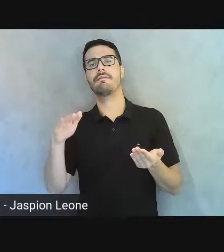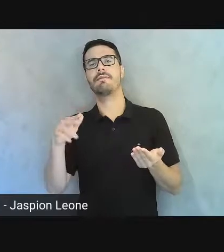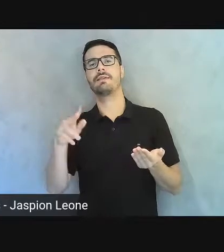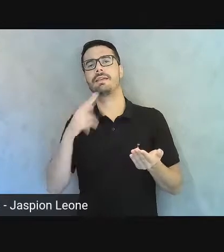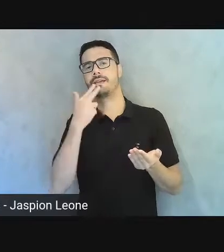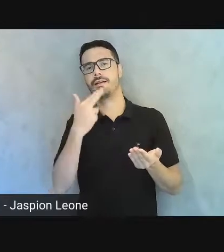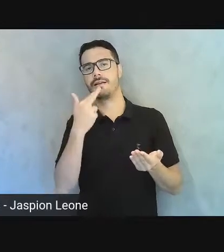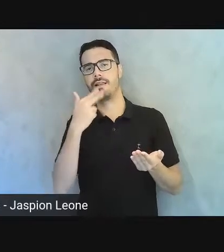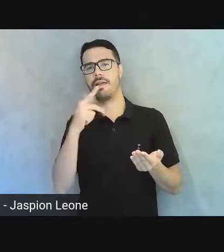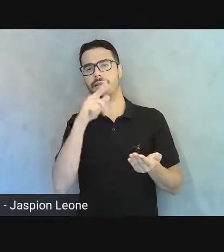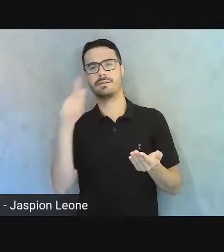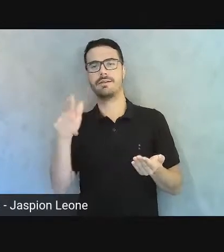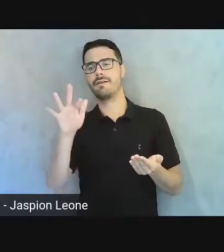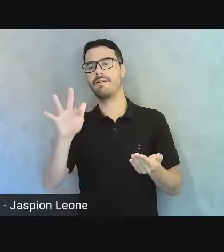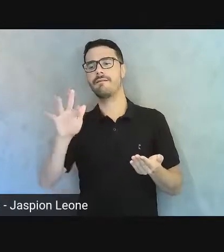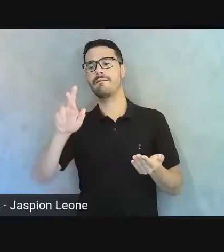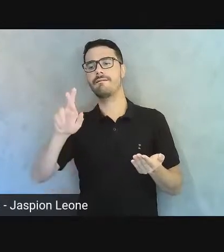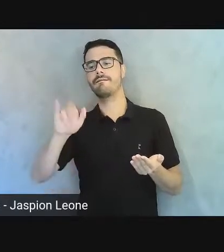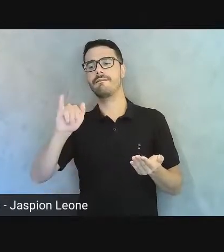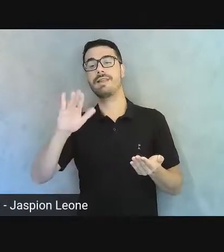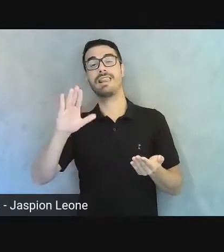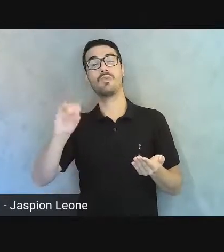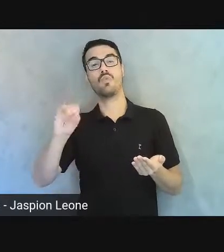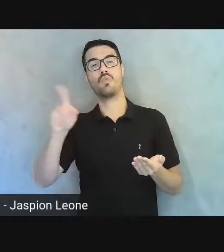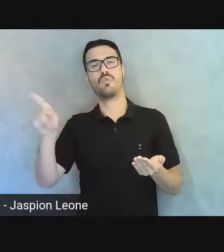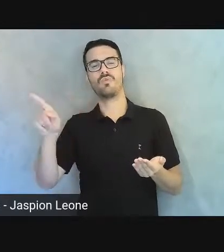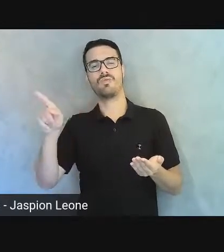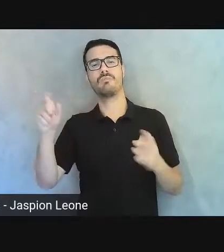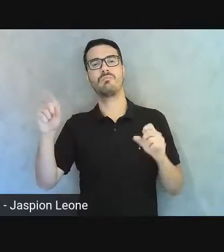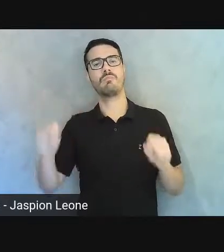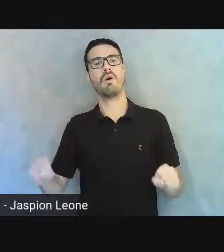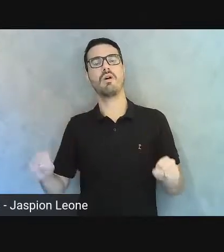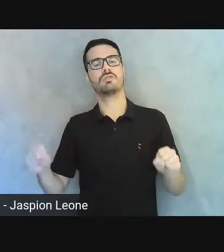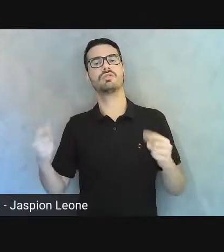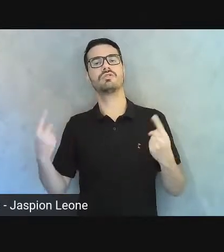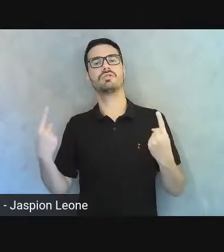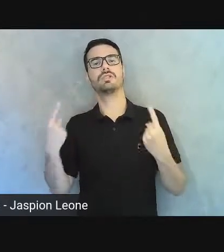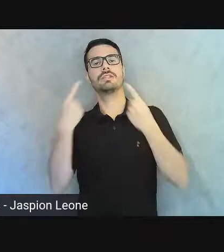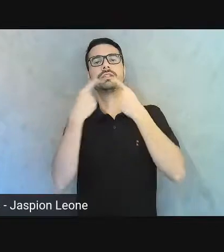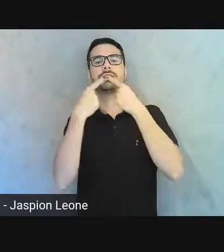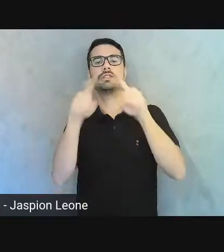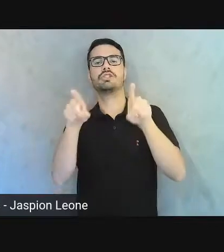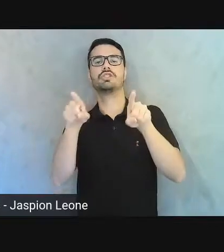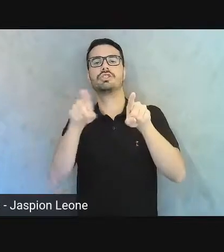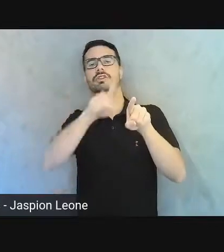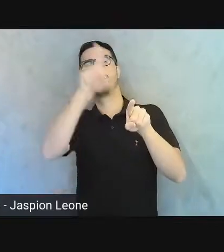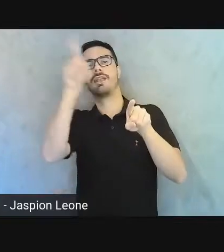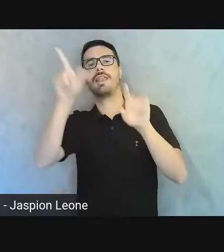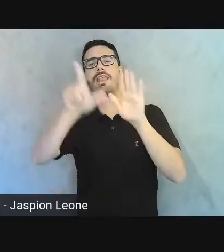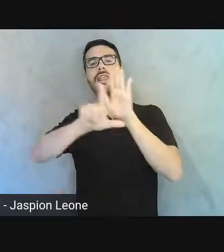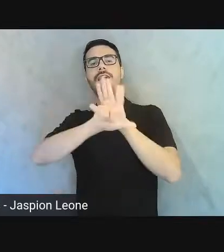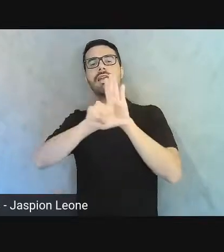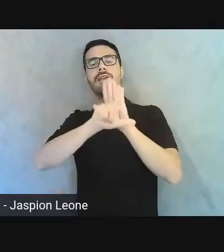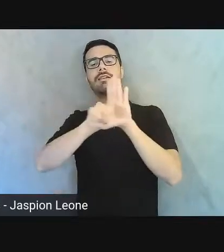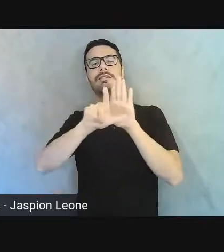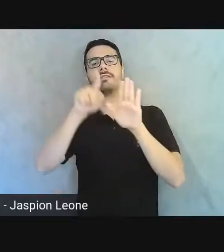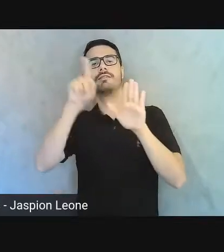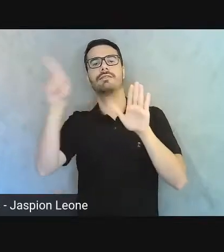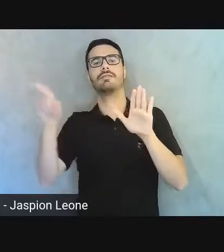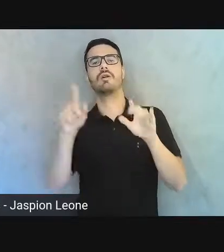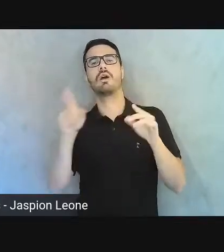do legislativo, ele poderia, então, exercer essa crítica legislativa às intenções de